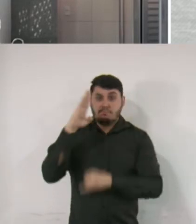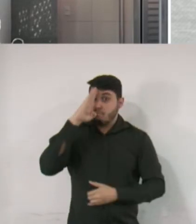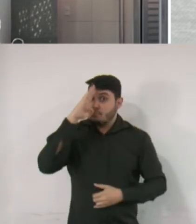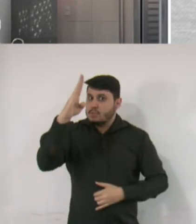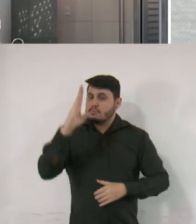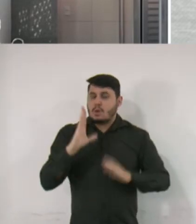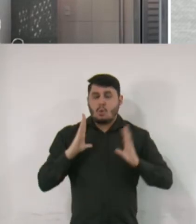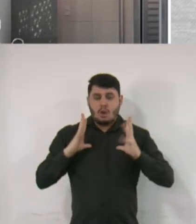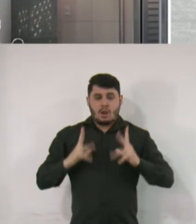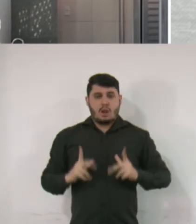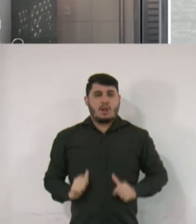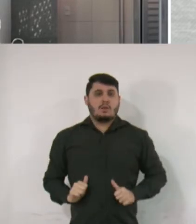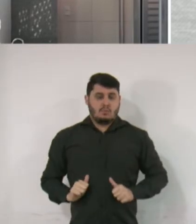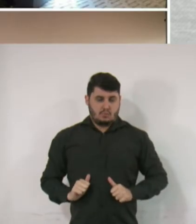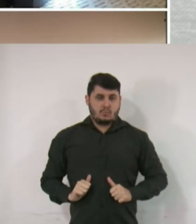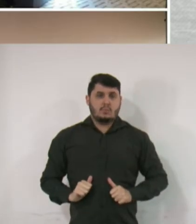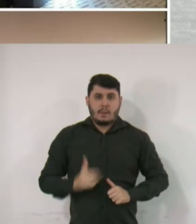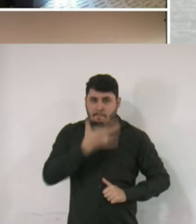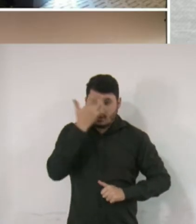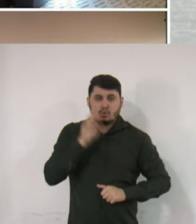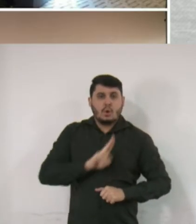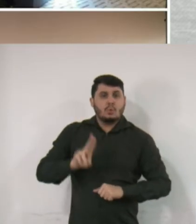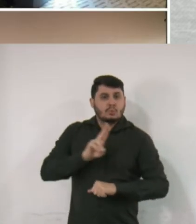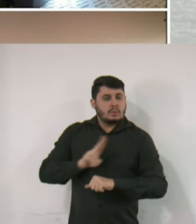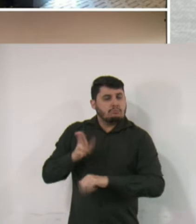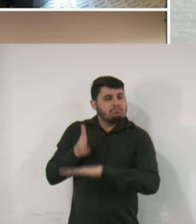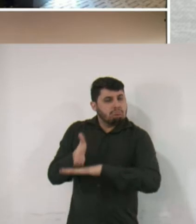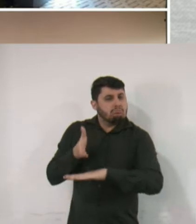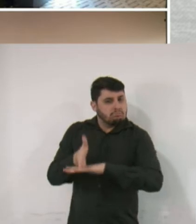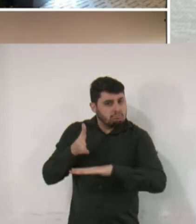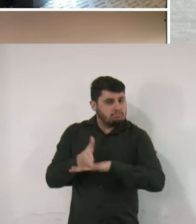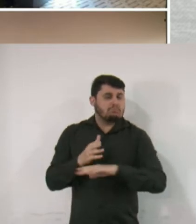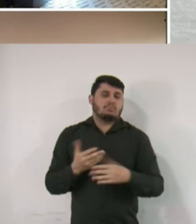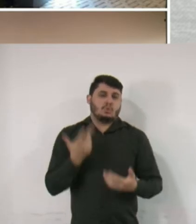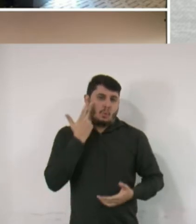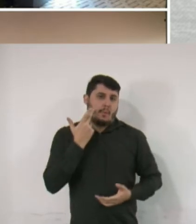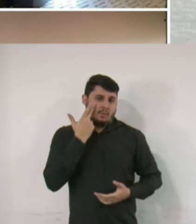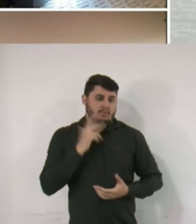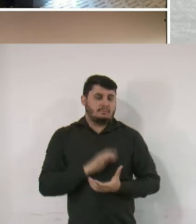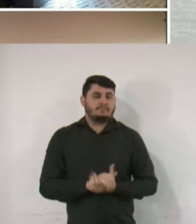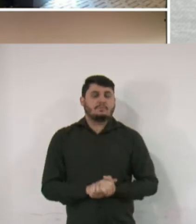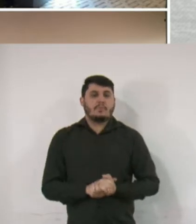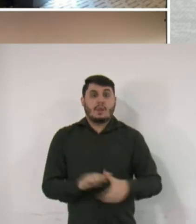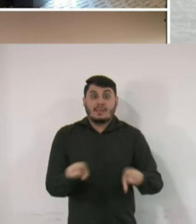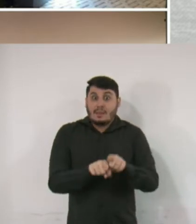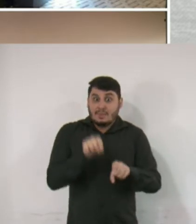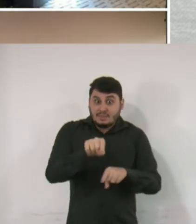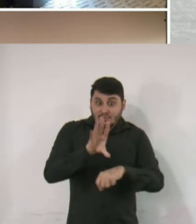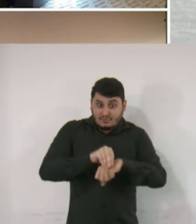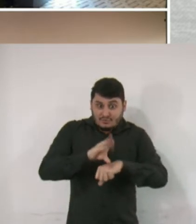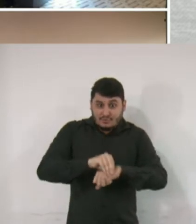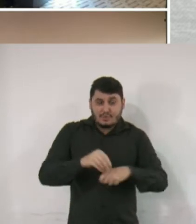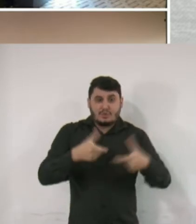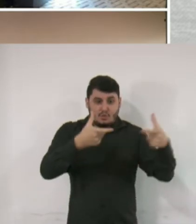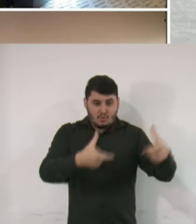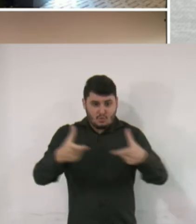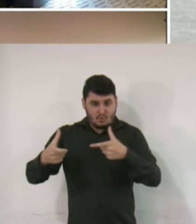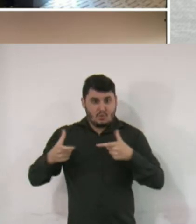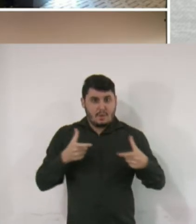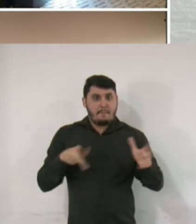pessoas dentro do Parque 18. E também aí fotos do polo gastronômico, recentemente